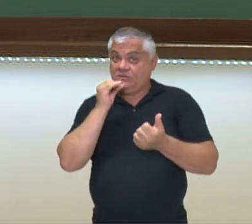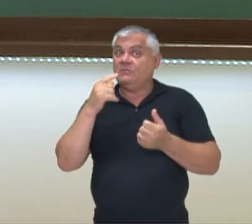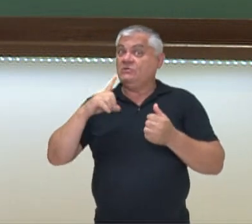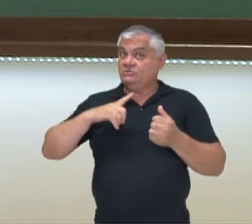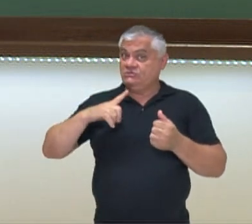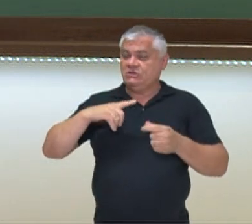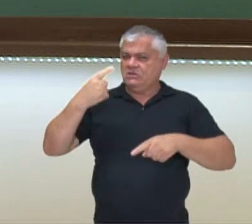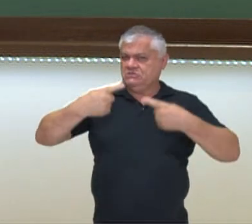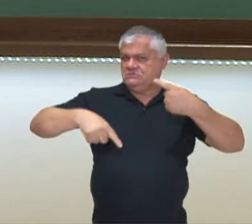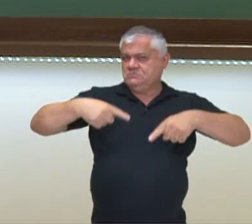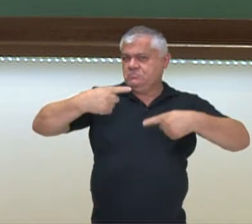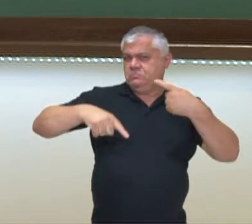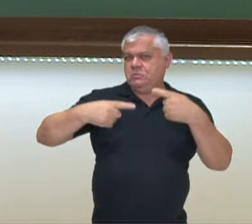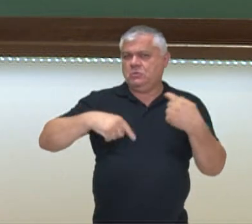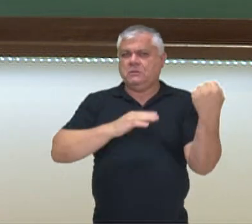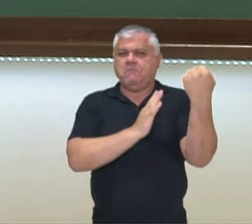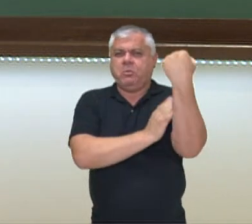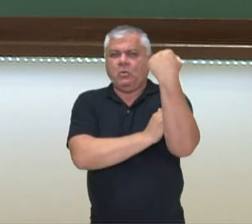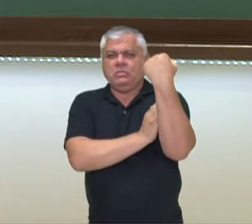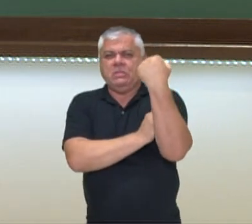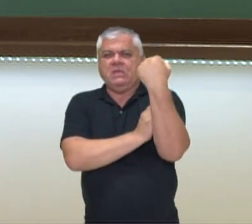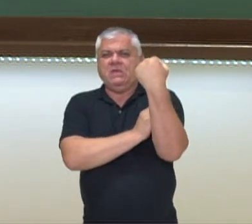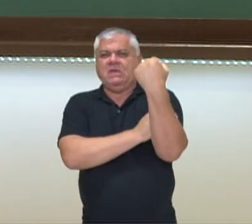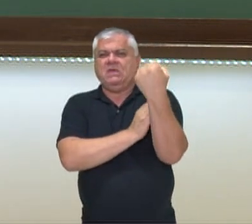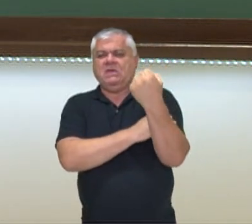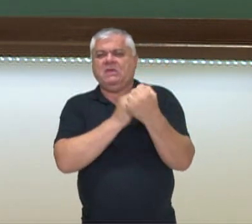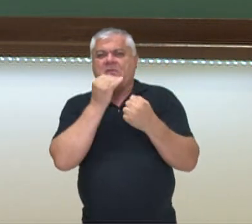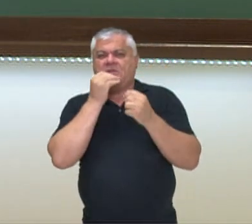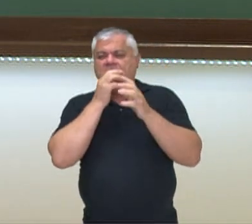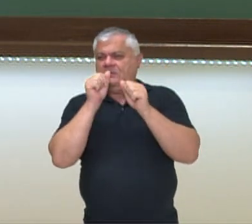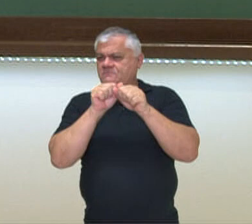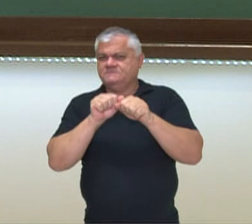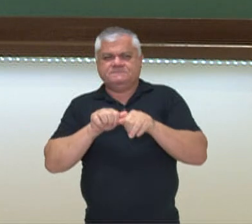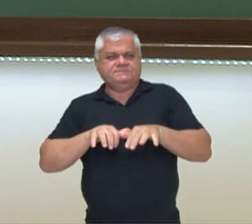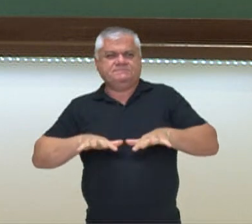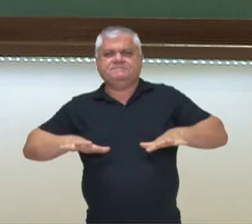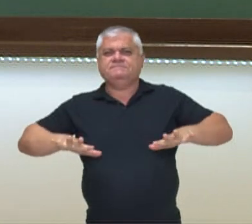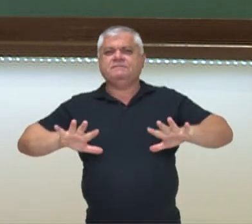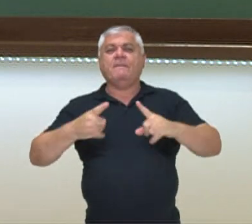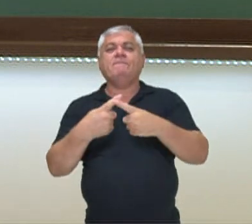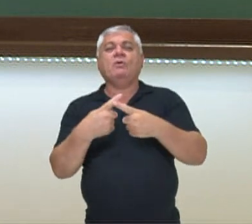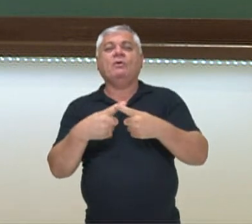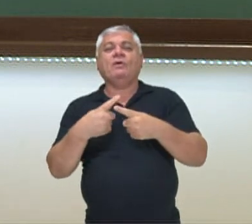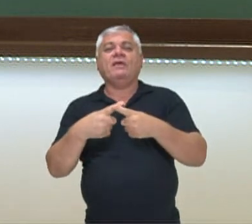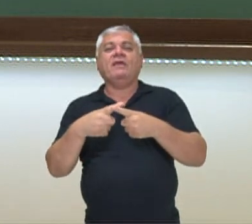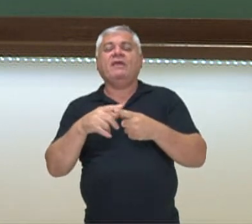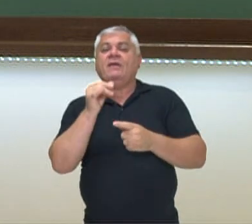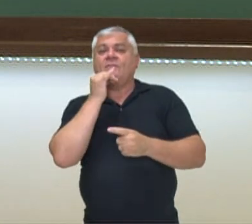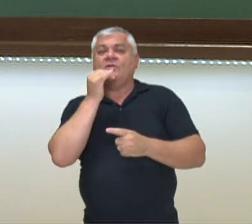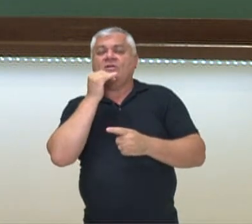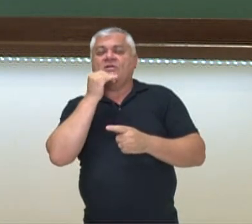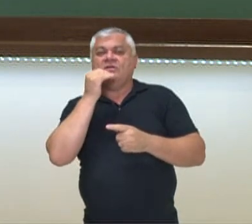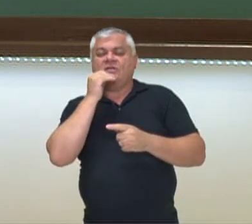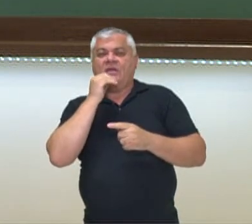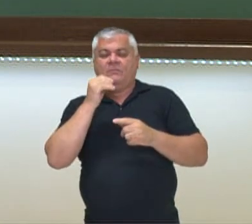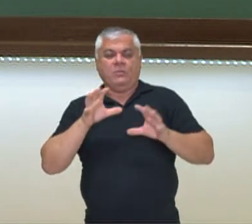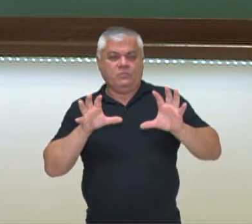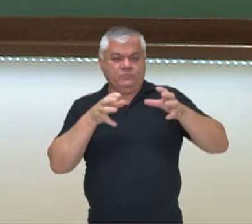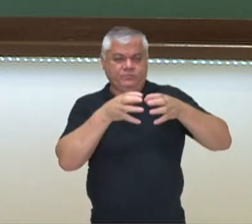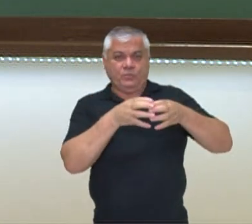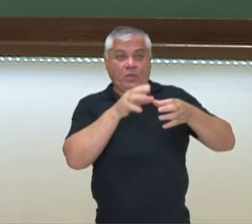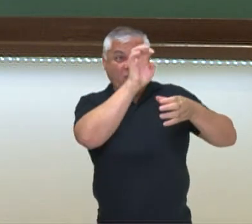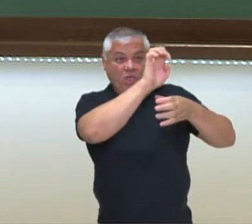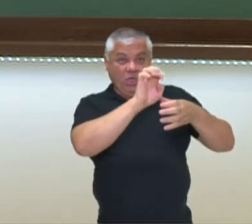geopolítico. Esse jogo de poder estava se descentralizando porque a principal aglomeração de poder mundial, a